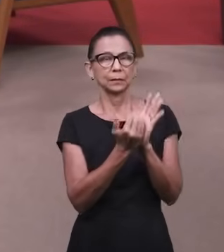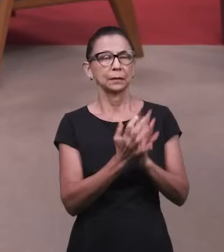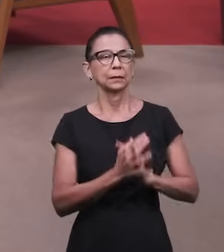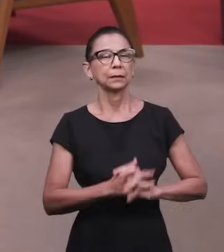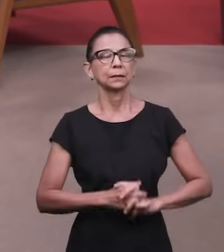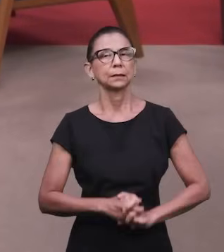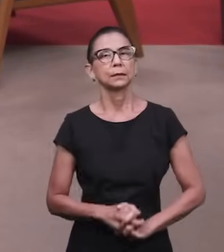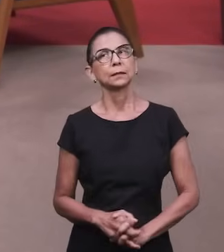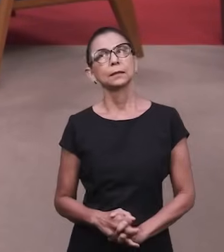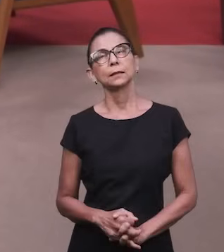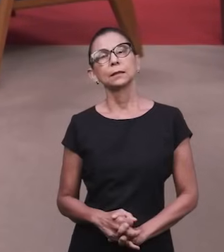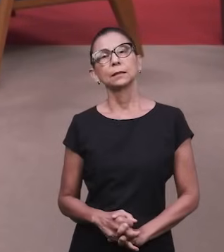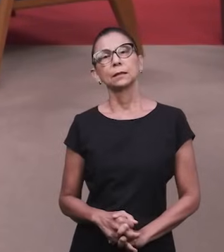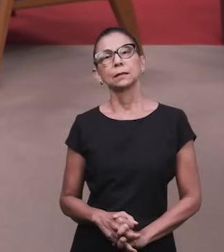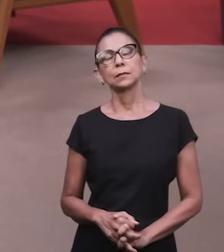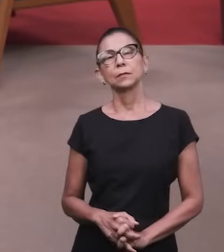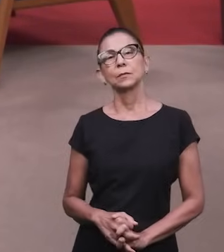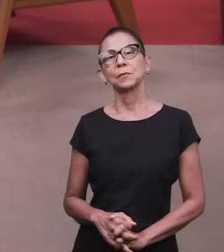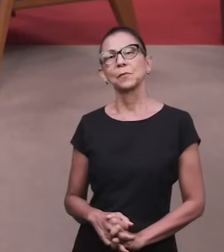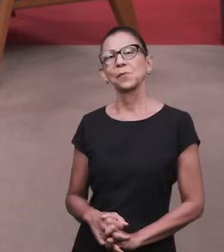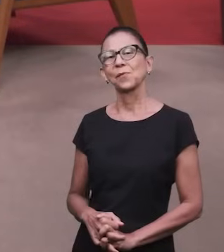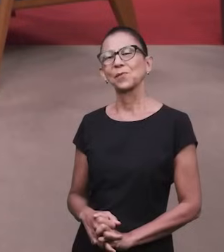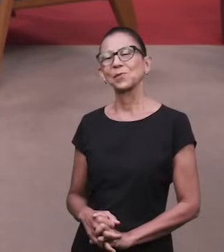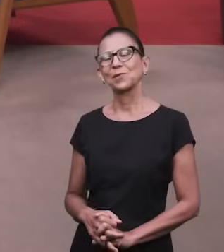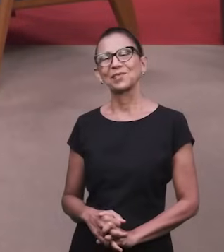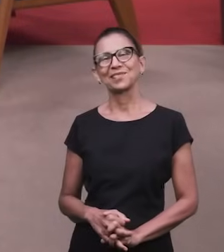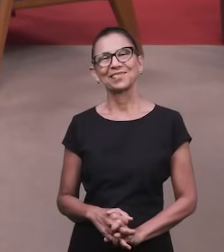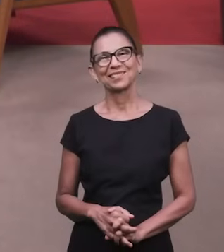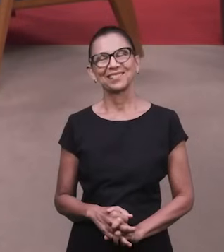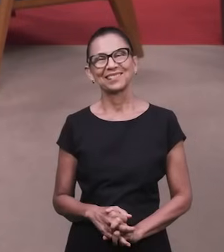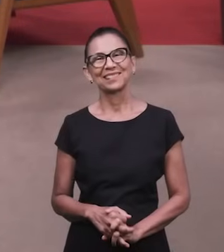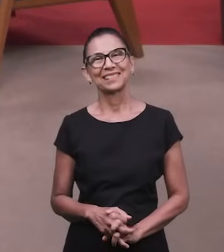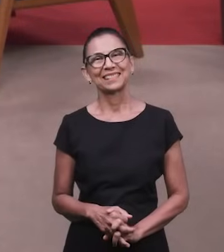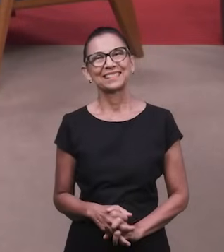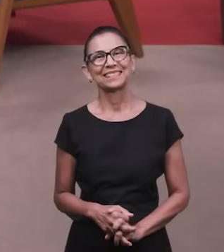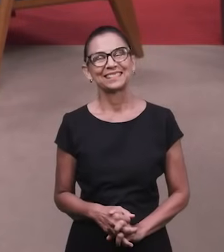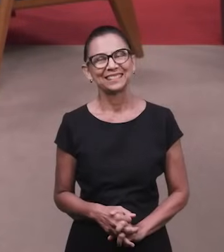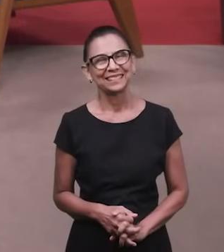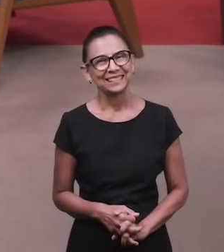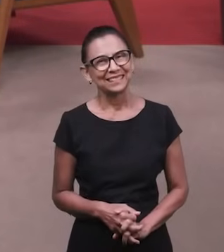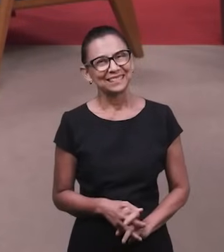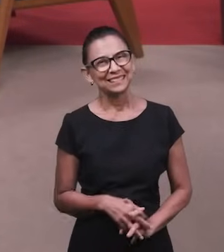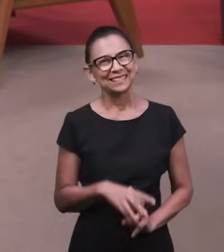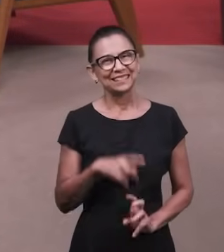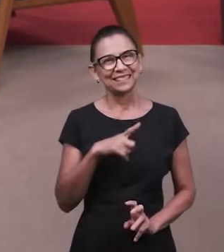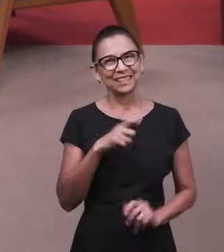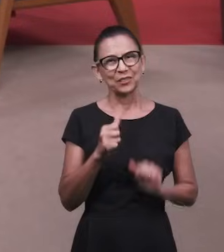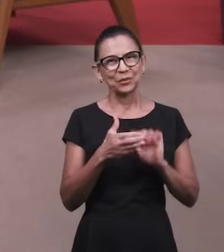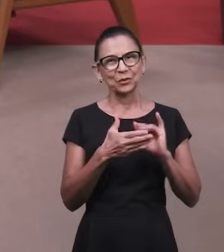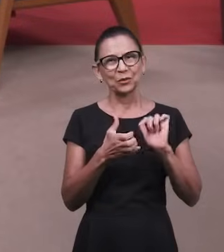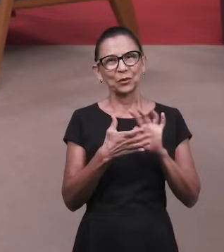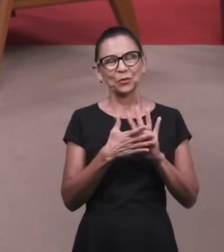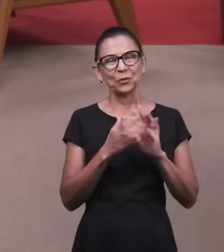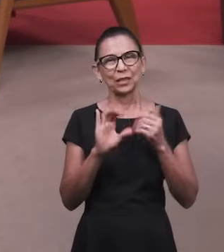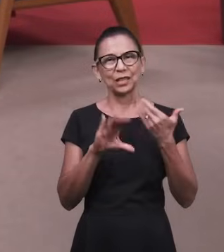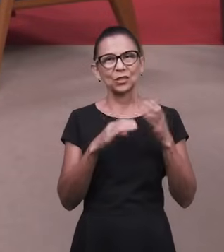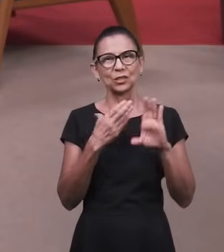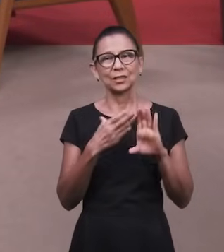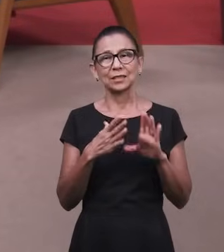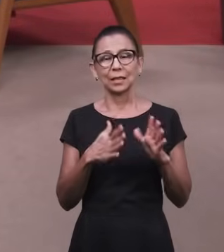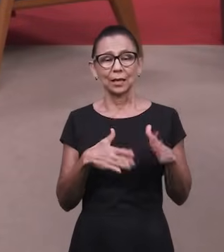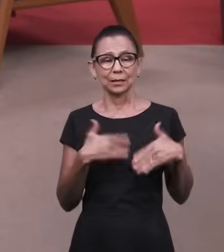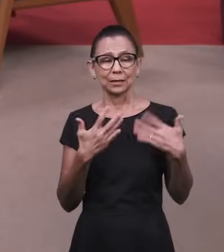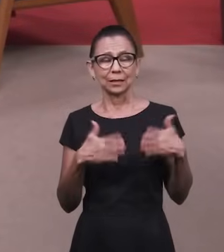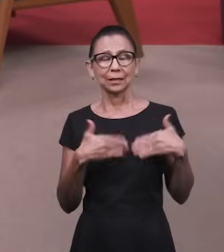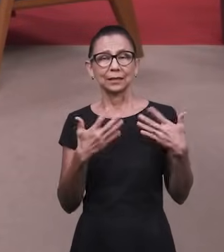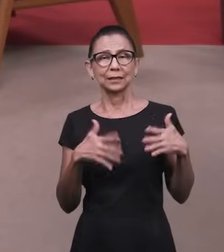Tem aquele louvor que diz assim: essa alegria não vai mais sair de dentro do meu coração. E nós estamos vivendo Glória a Deus. uma realidade,